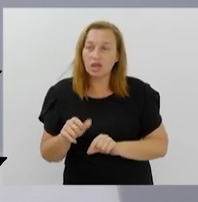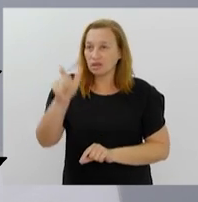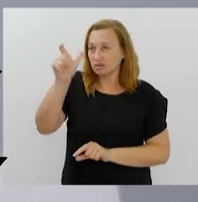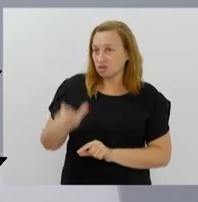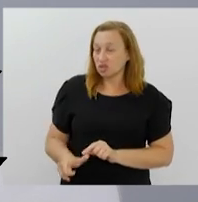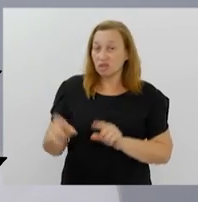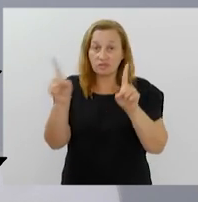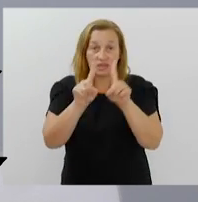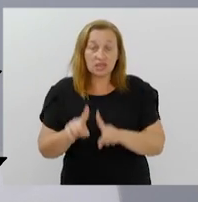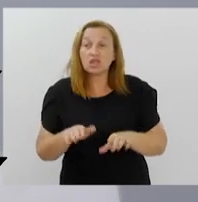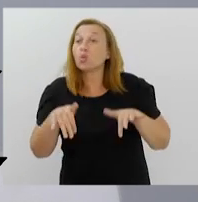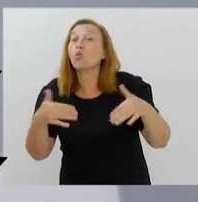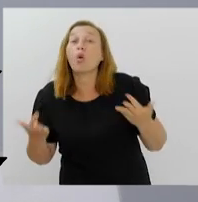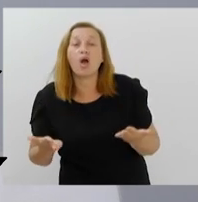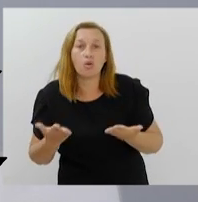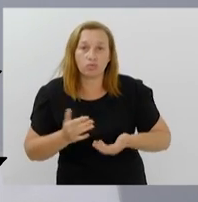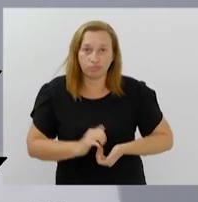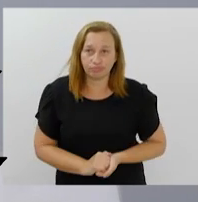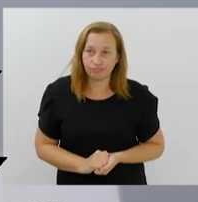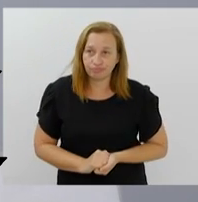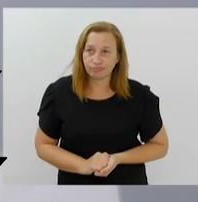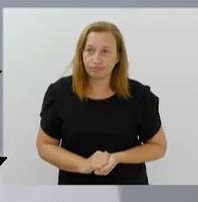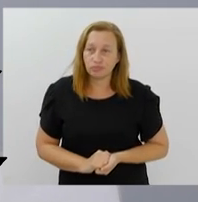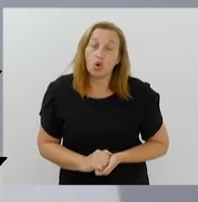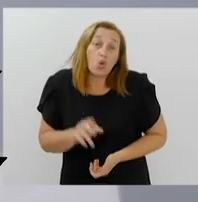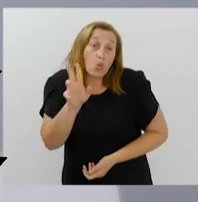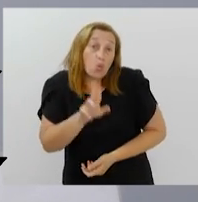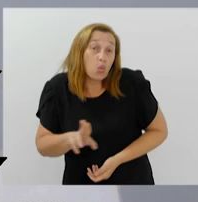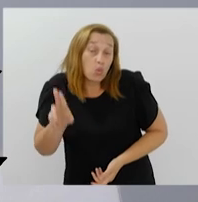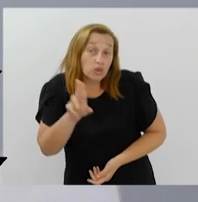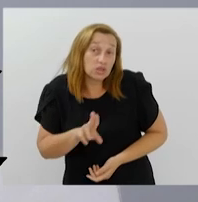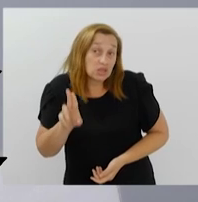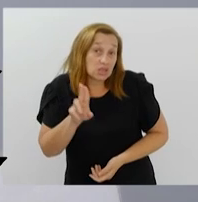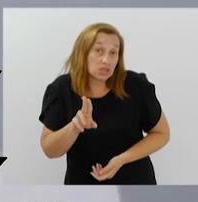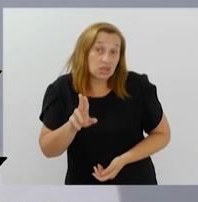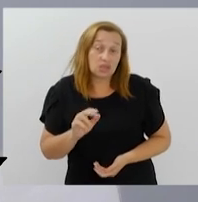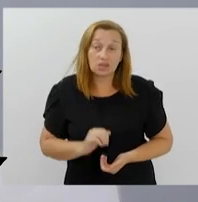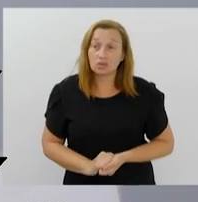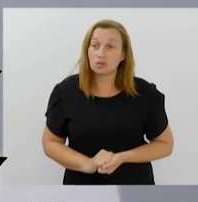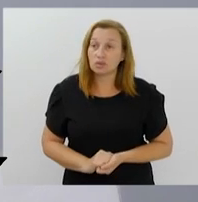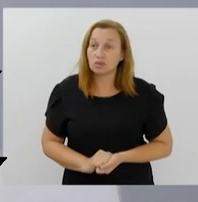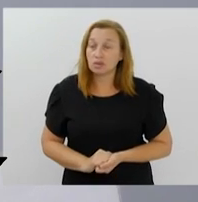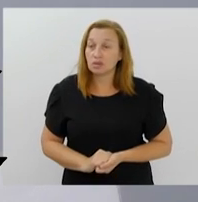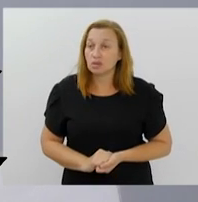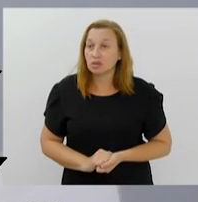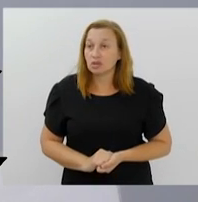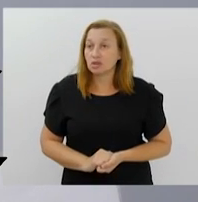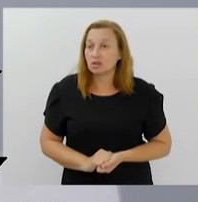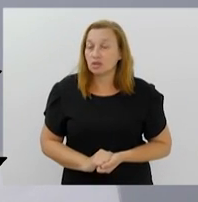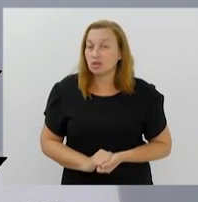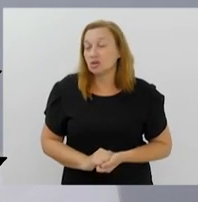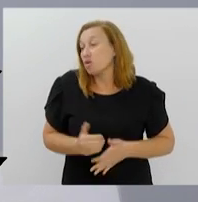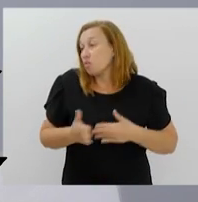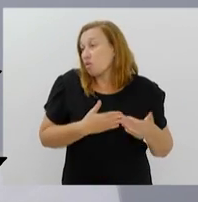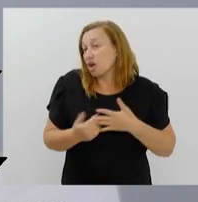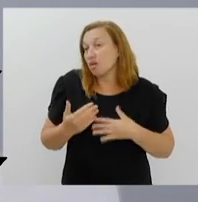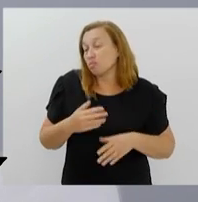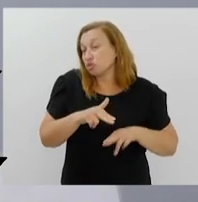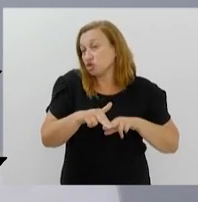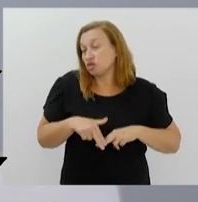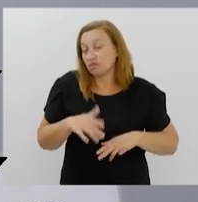beneficiário que porventura utilize demasiadamente o plano por qualquer motivo de saúde perfeito